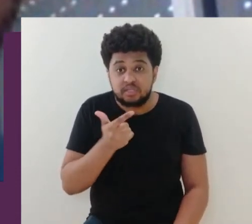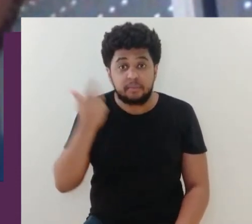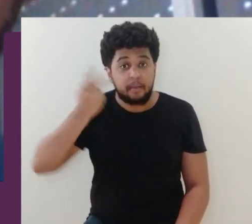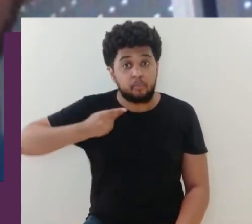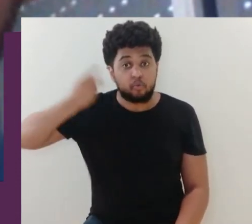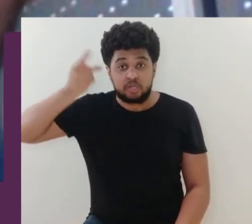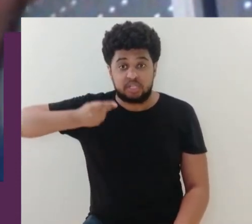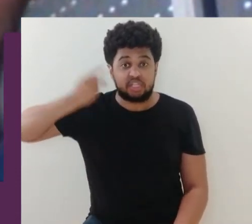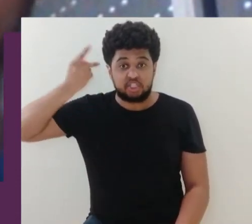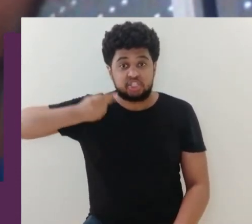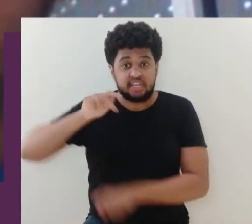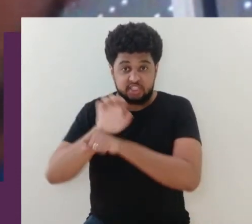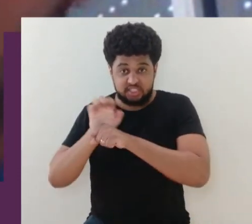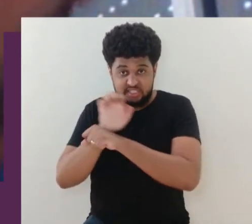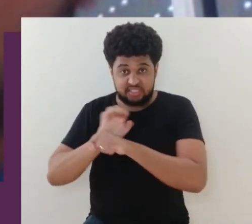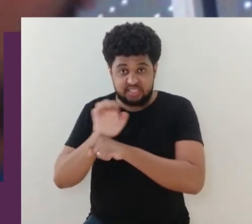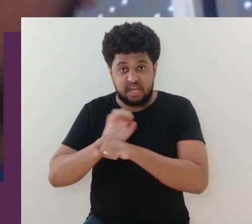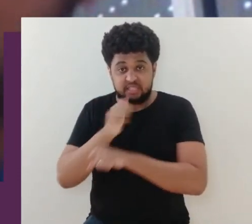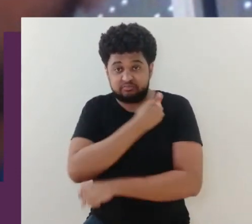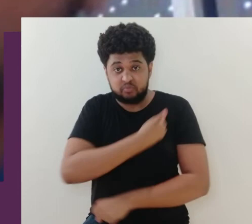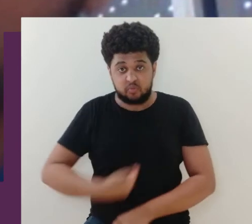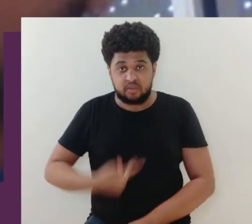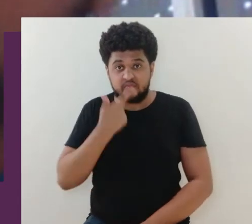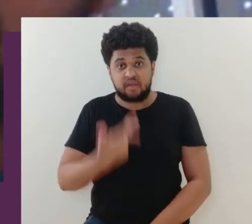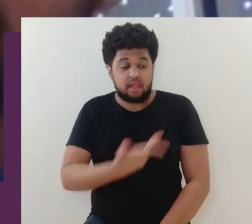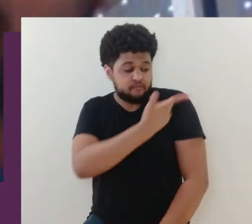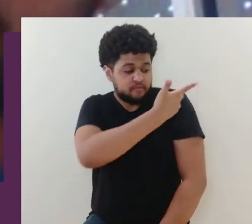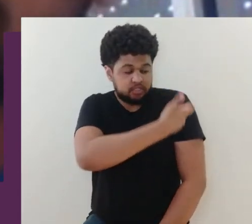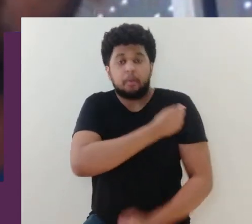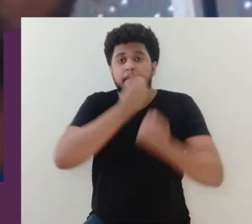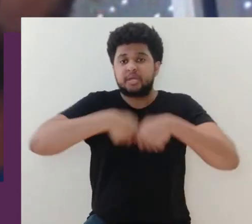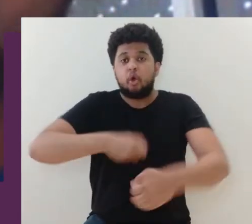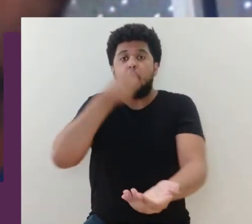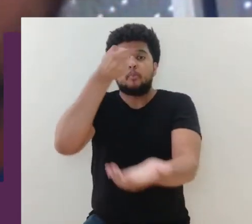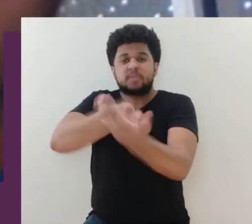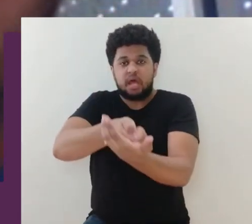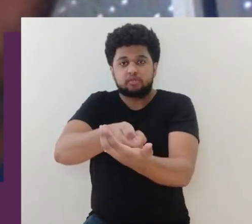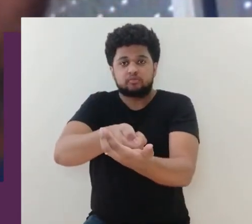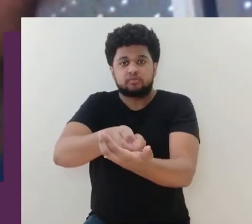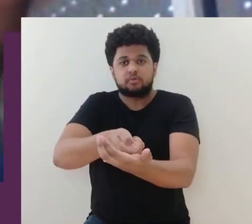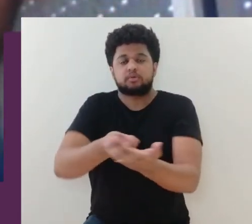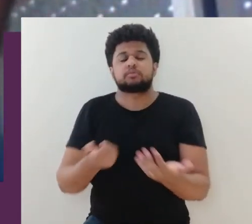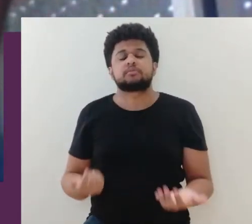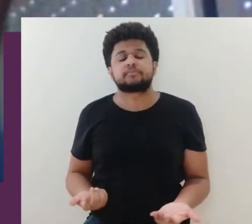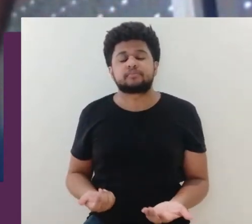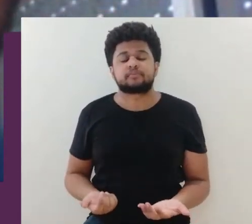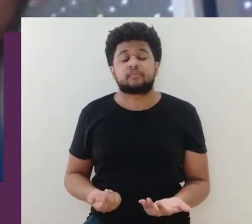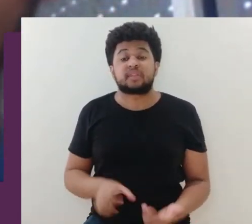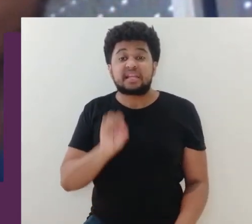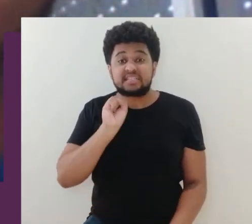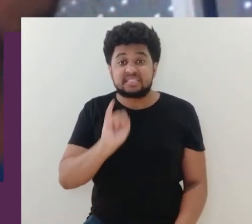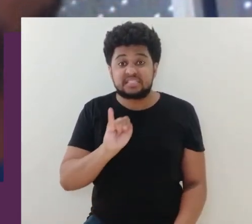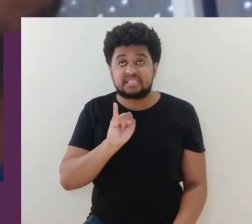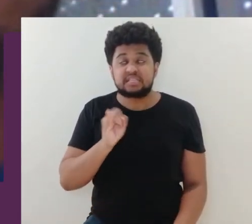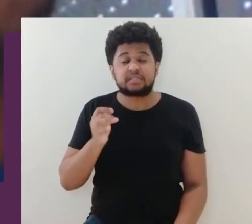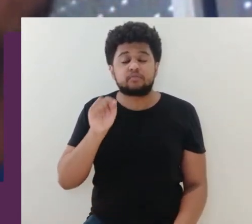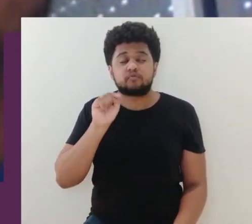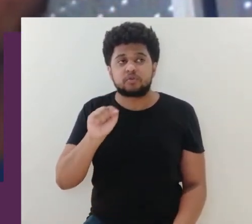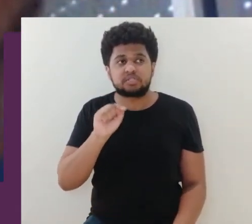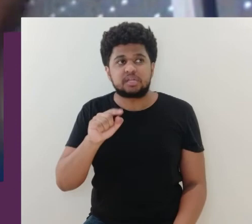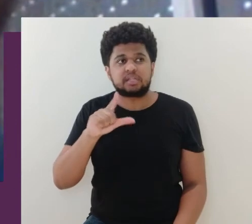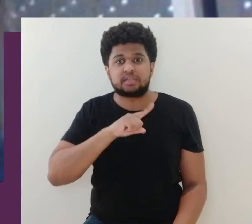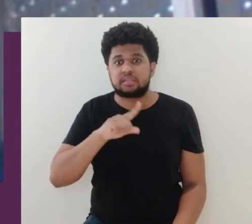existe uma política de Estado para dizer a vacinação tem que ser obrigatória. Então, se